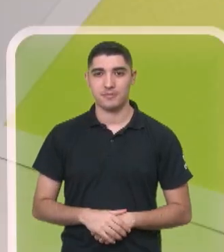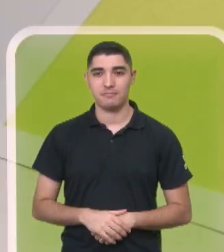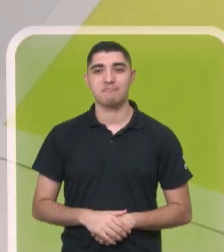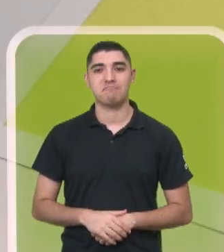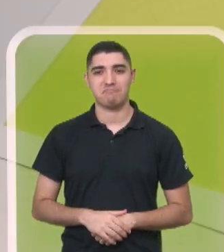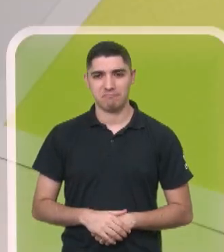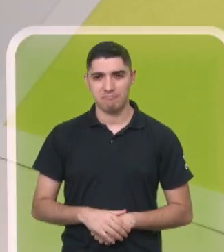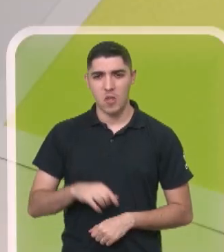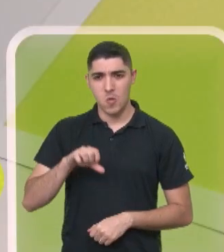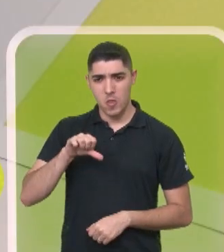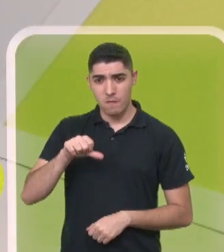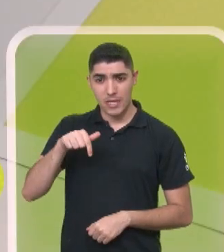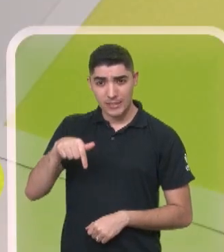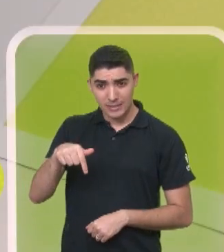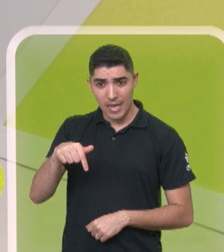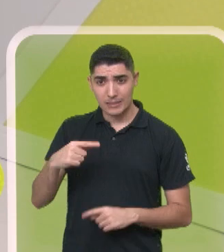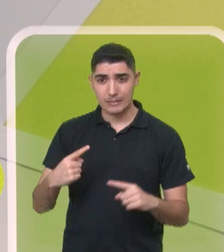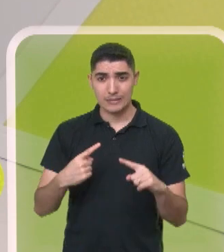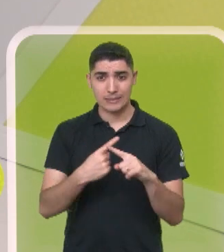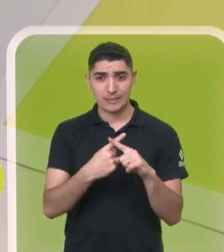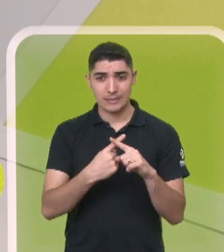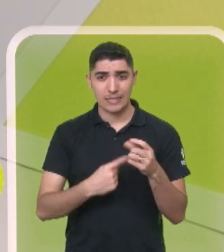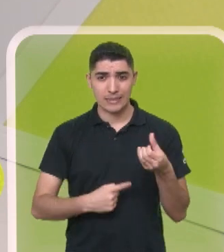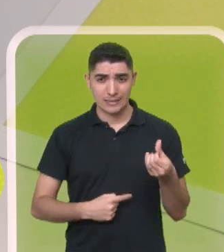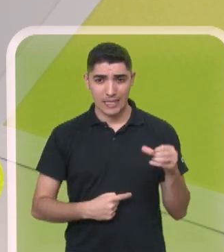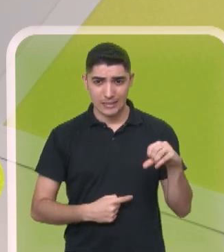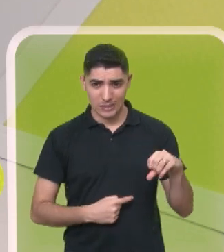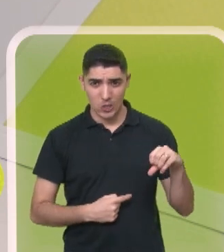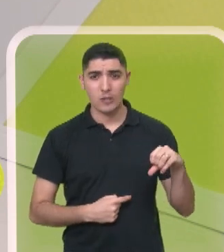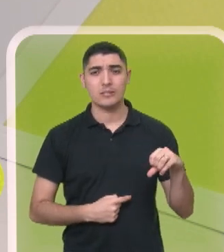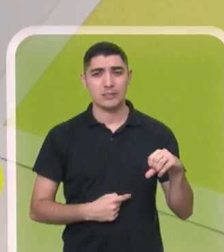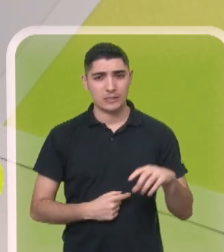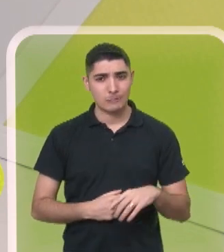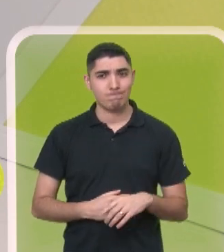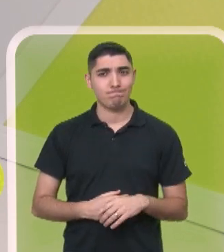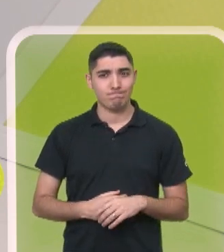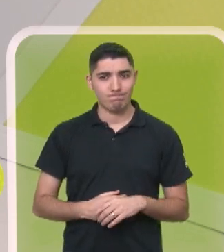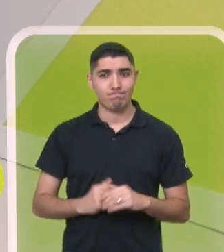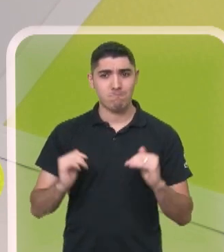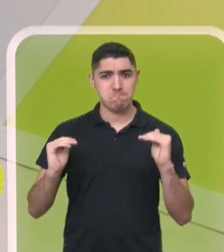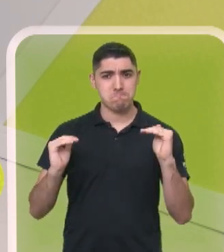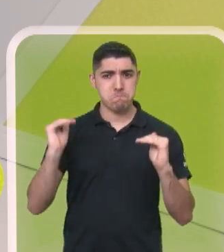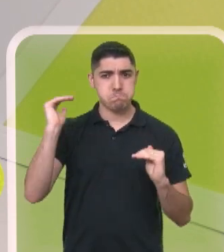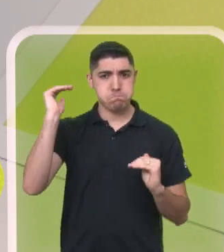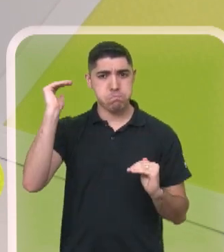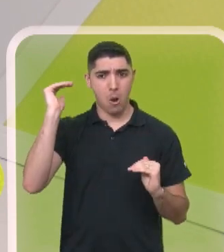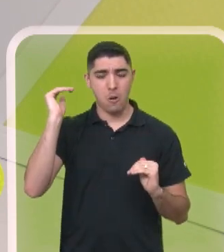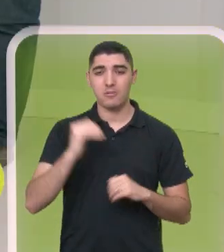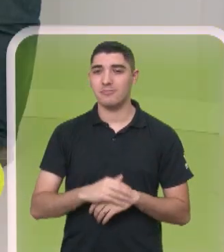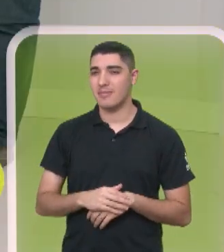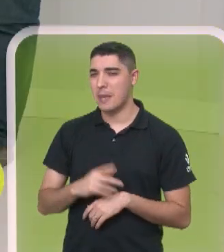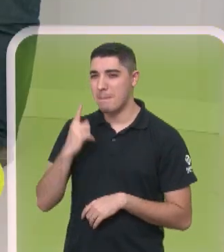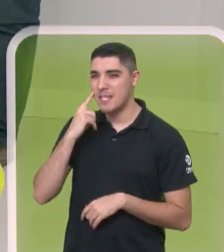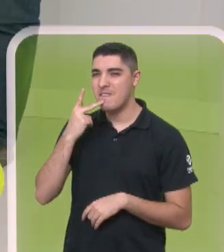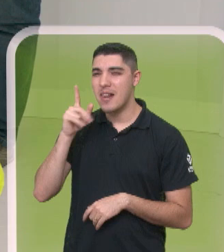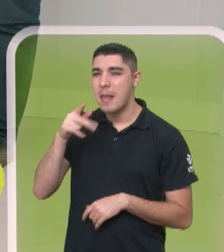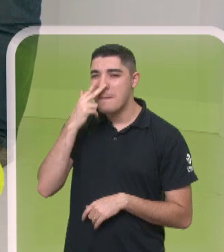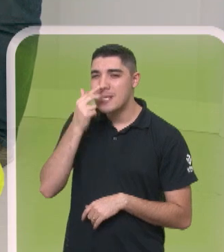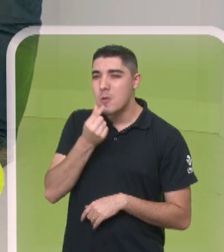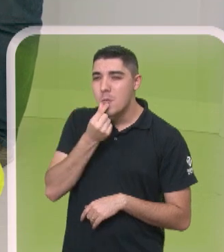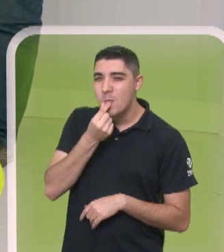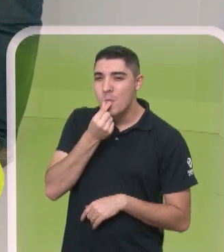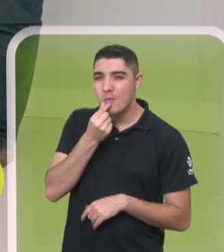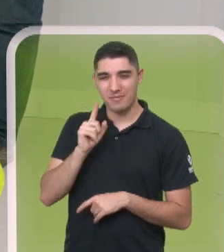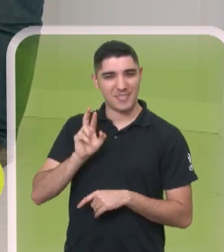Bruno, 97 a 69 é placar pomposo, hein? Ah, você quer falar que era placar de chupetinha? Não, chupetinha